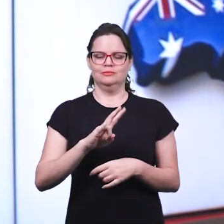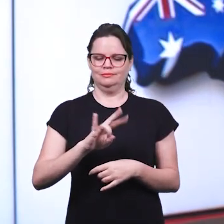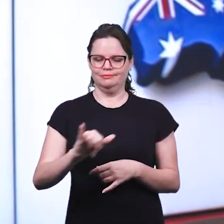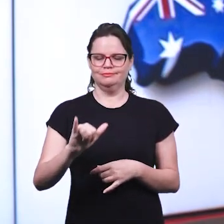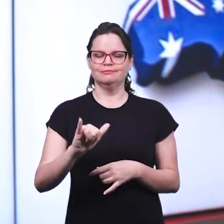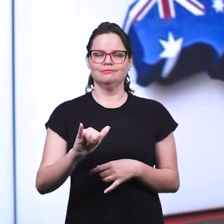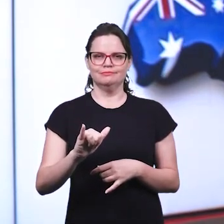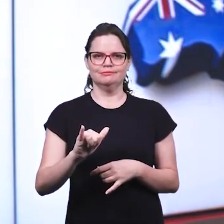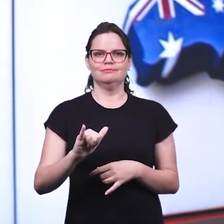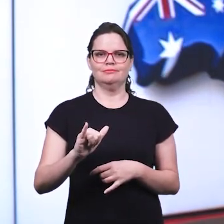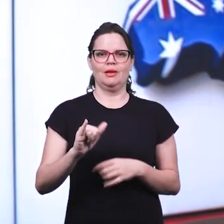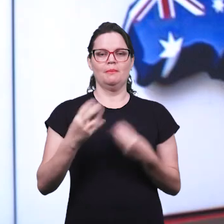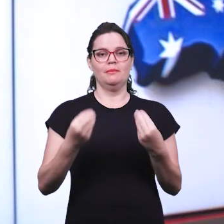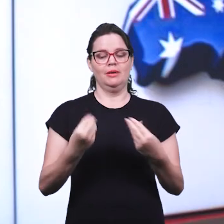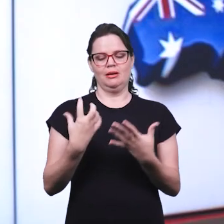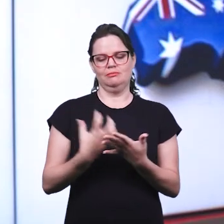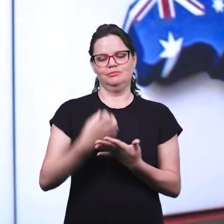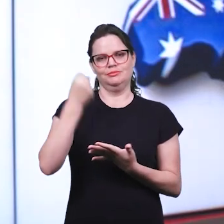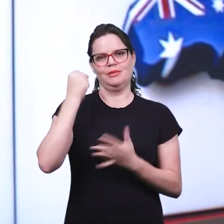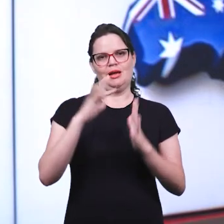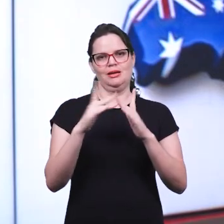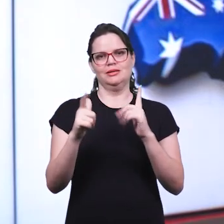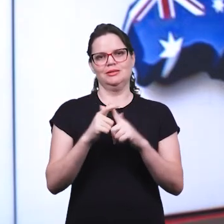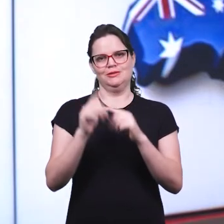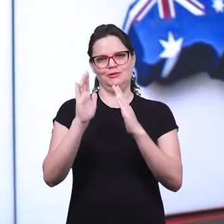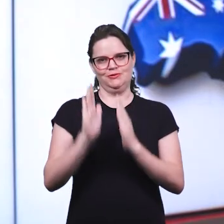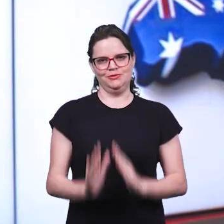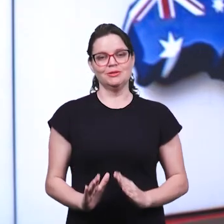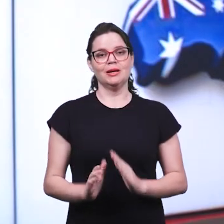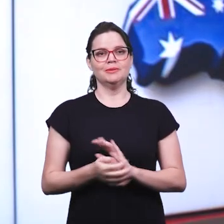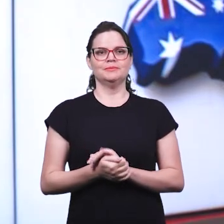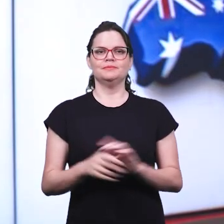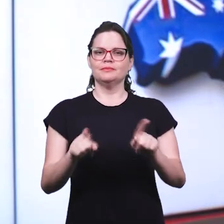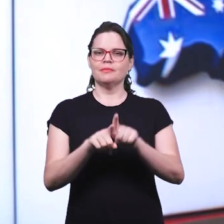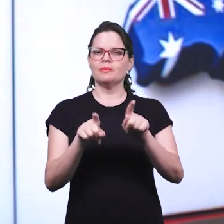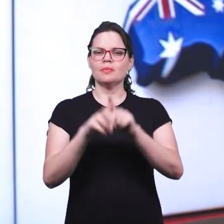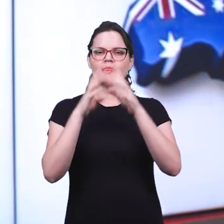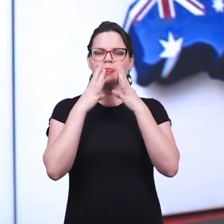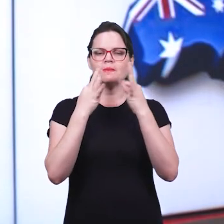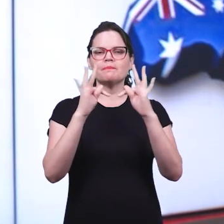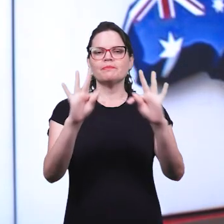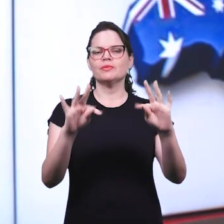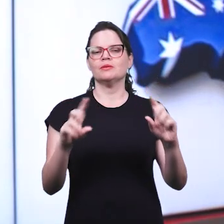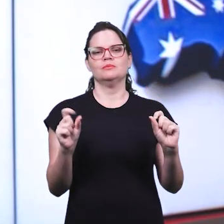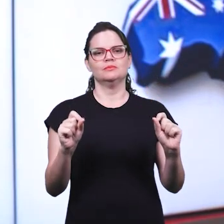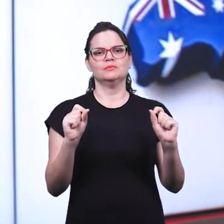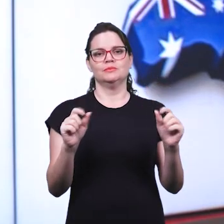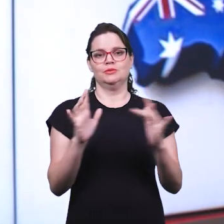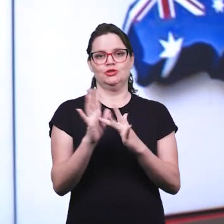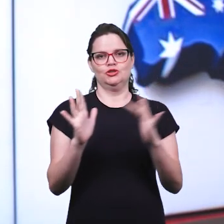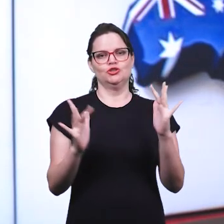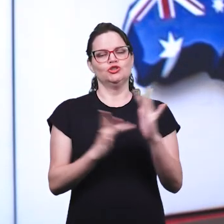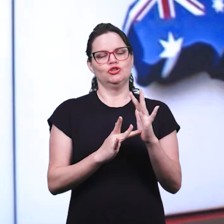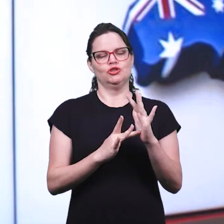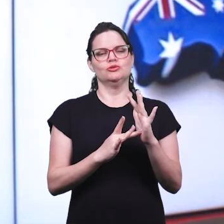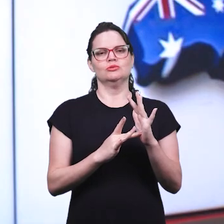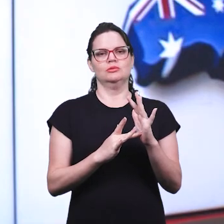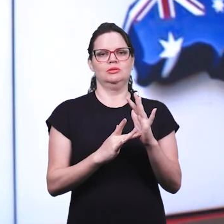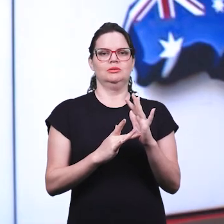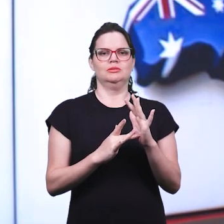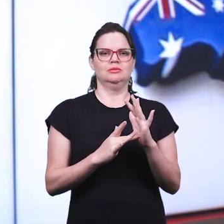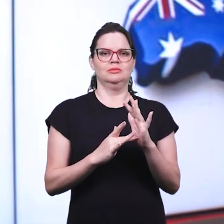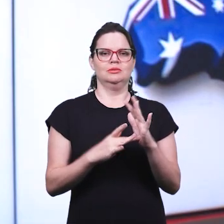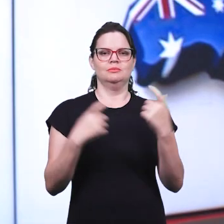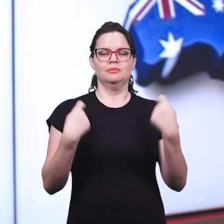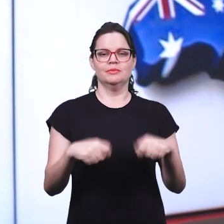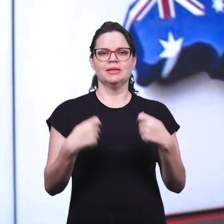Senhor Jesus para arrebatar a sua igreja. E testemunhar de que o Senhor Jesus, ele deve ser,